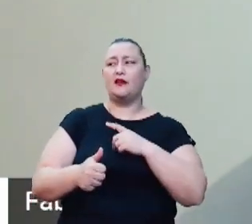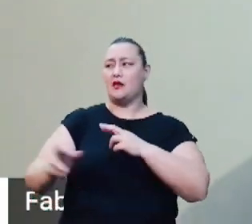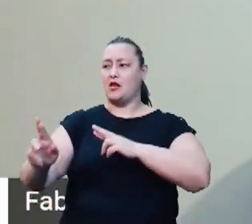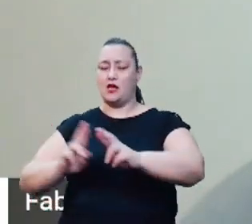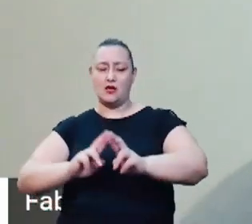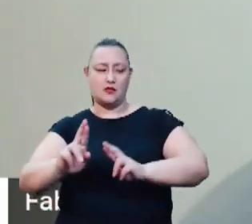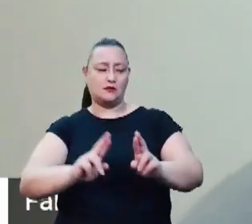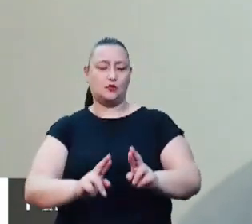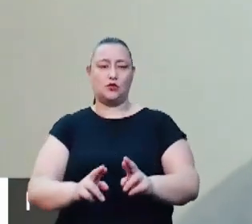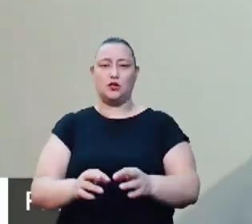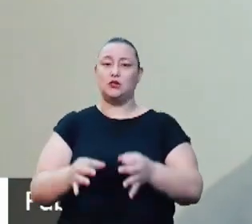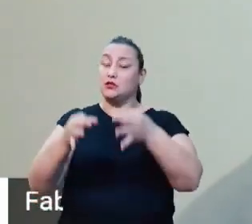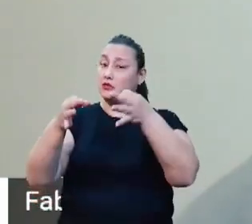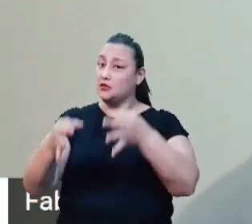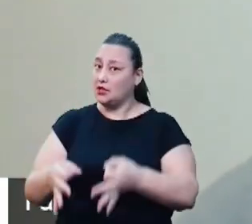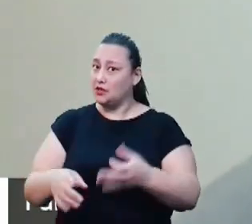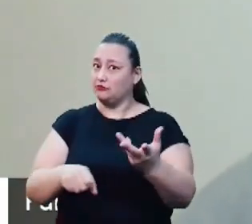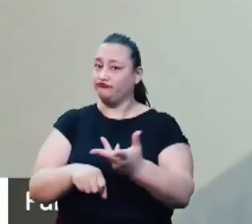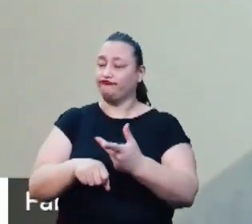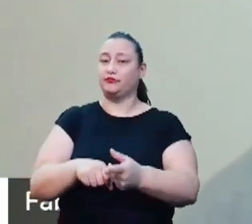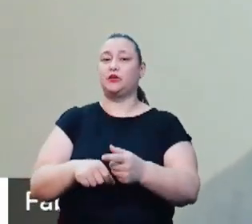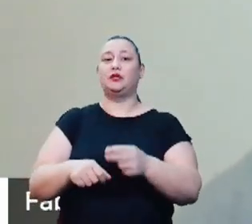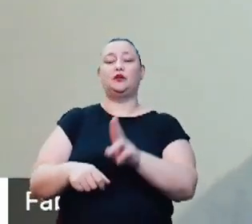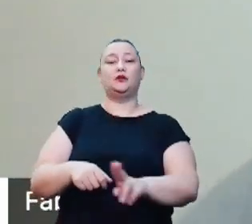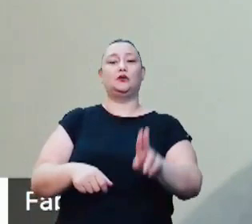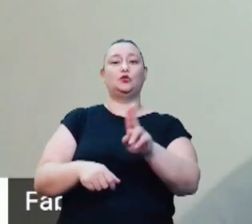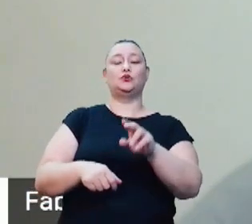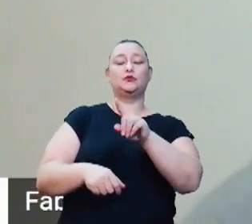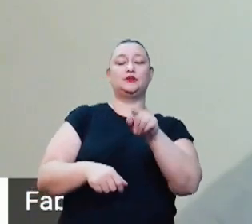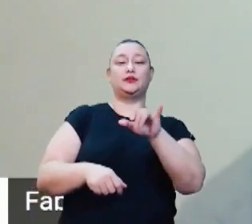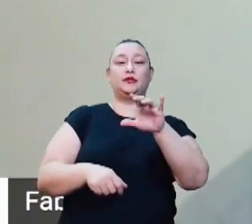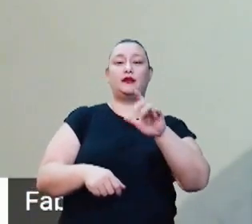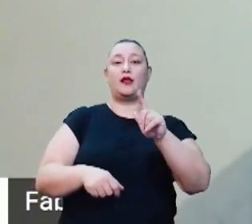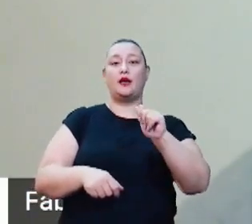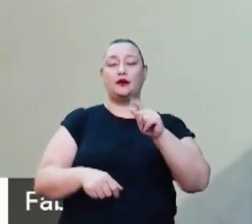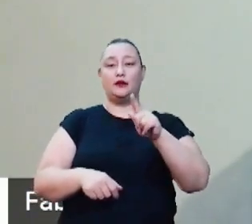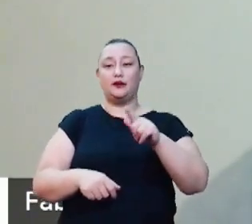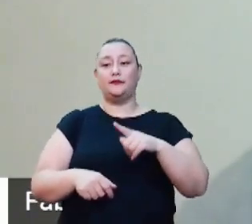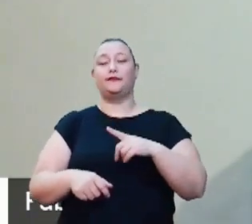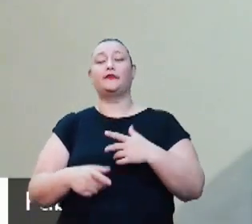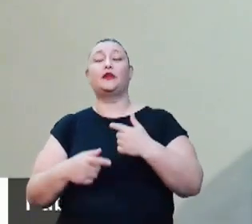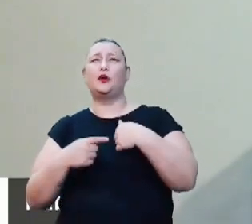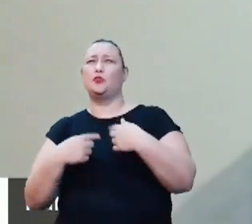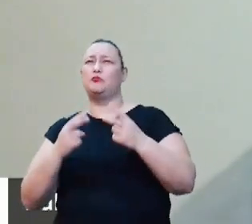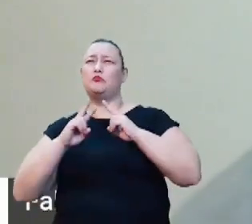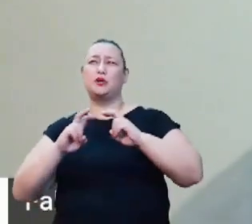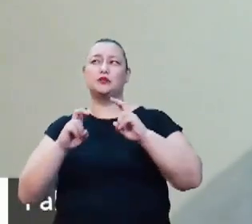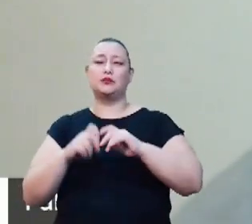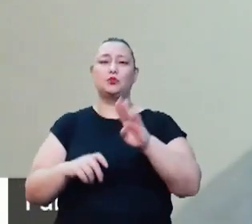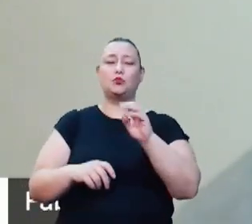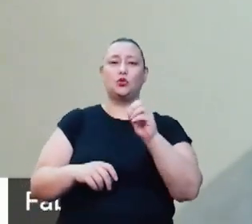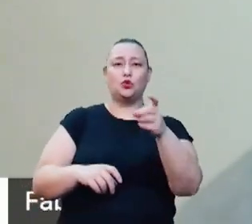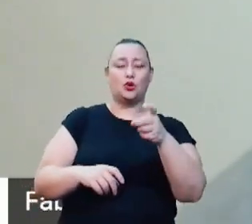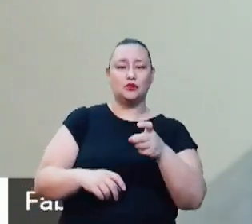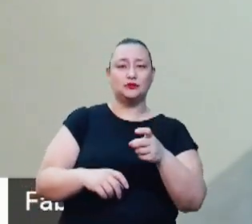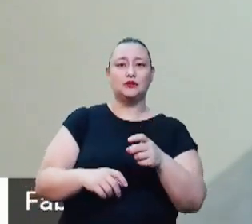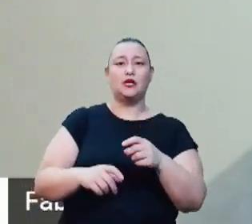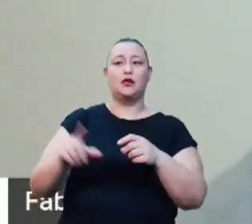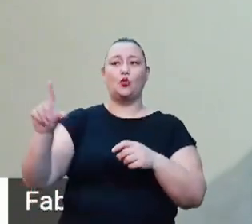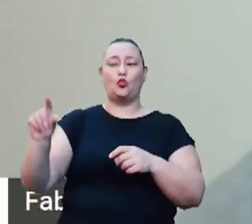entre a eficácia da toxina botulínica e o uso do Ziclag? Pois eu percebo que o efeito do Botox diminui quando eu